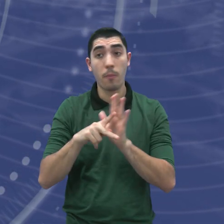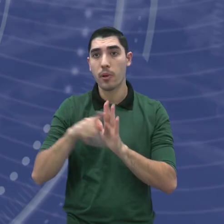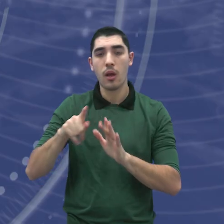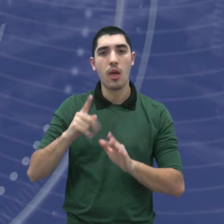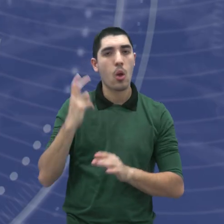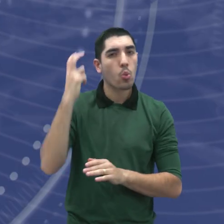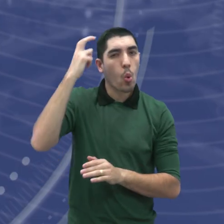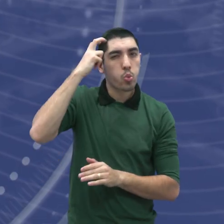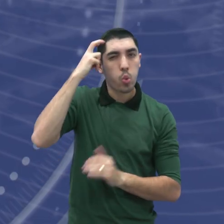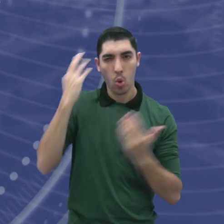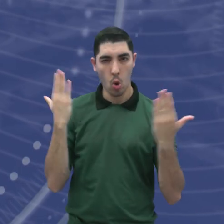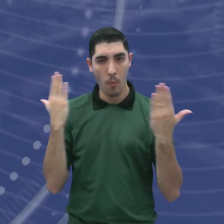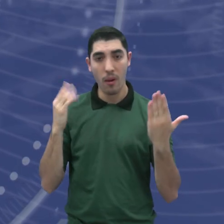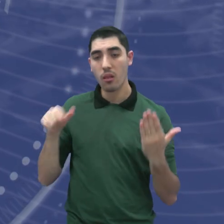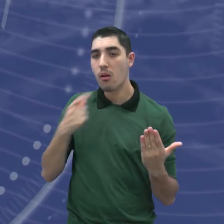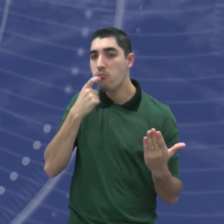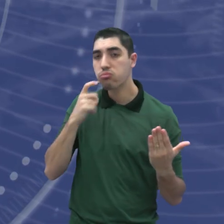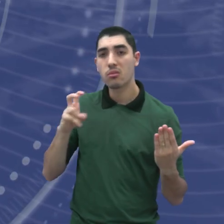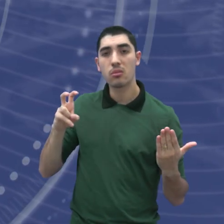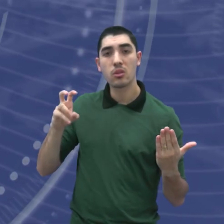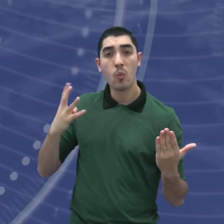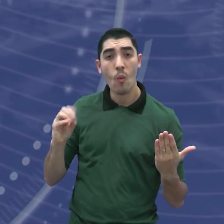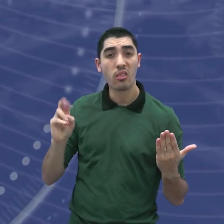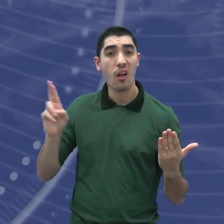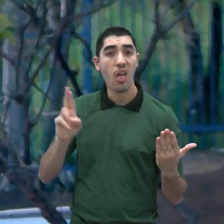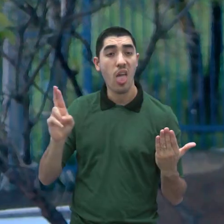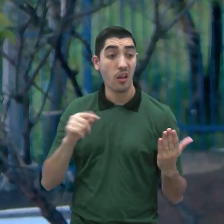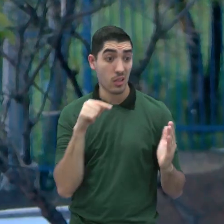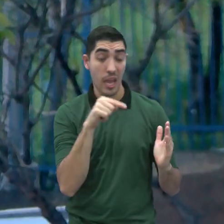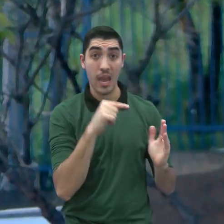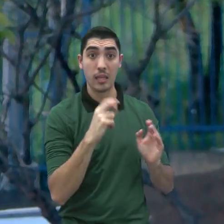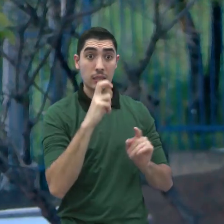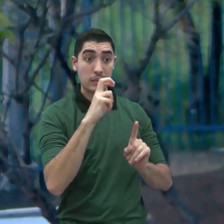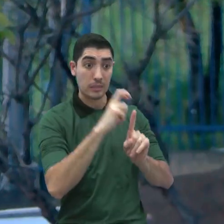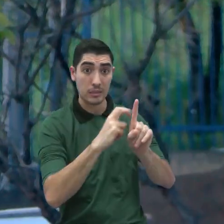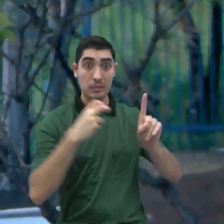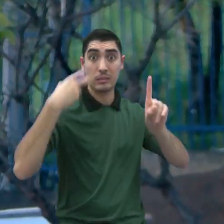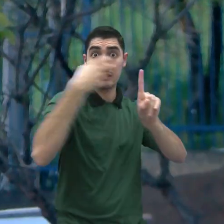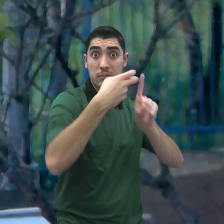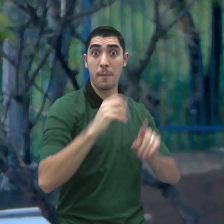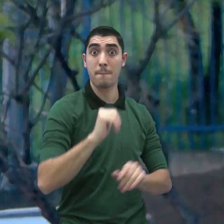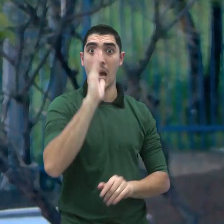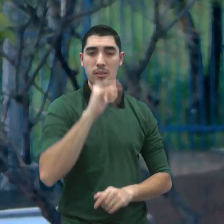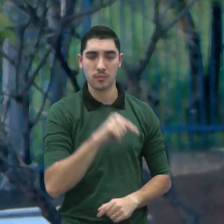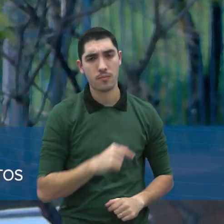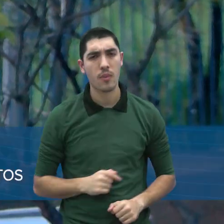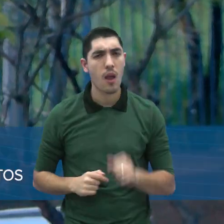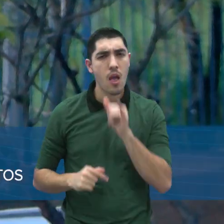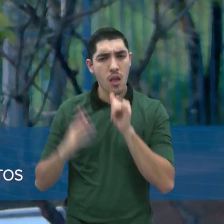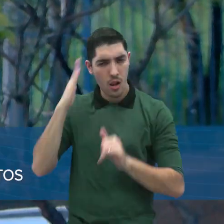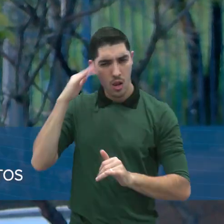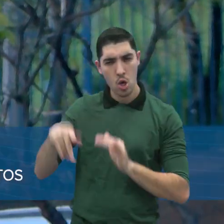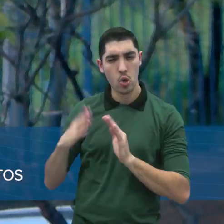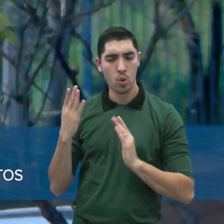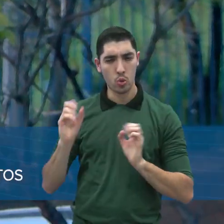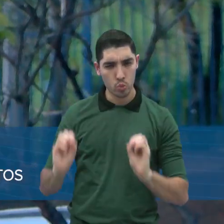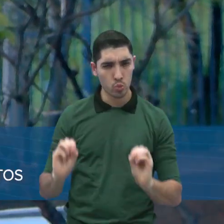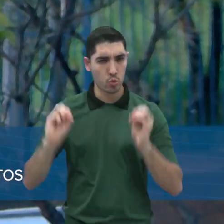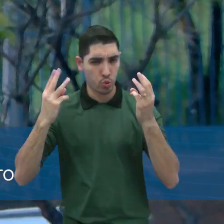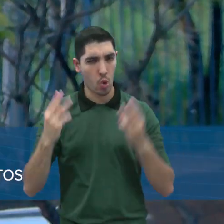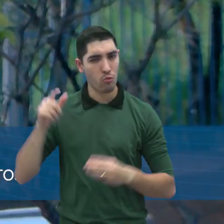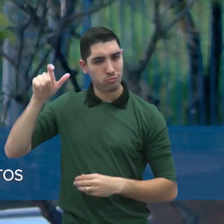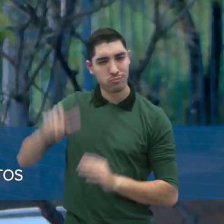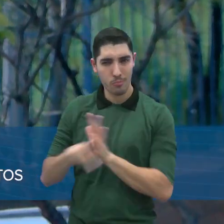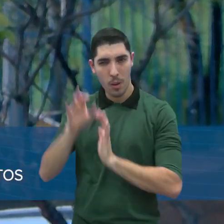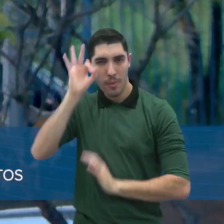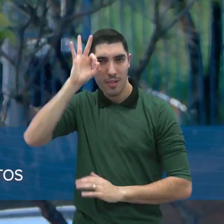cultura, que é de R$40, segundo dados do IBGE. Para se ter uma ideia, agora em 2025, o show da Lady Gaga reuniu cerca de